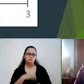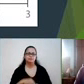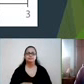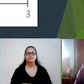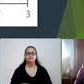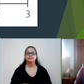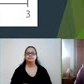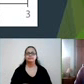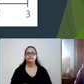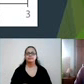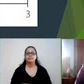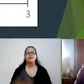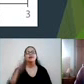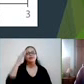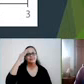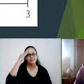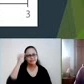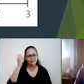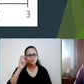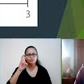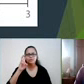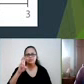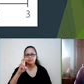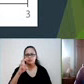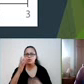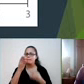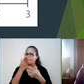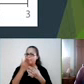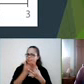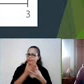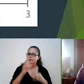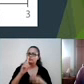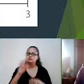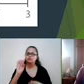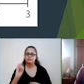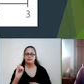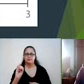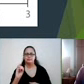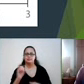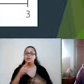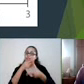5. Só que eu sei que o 5 já é metade de 10, então